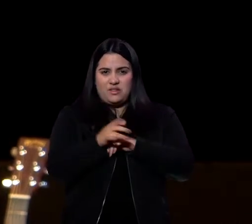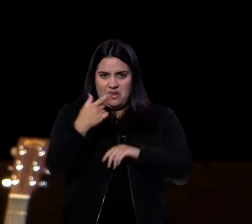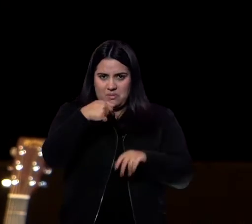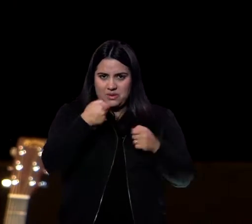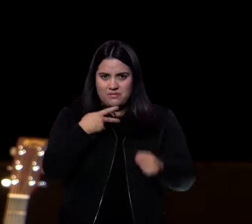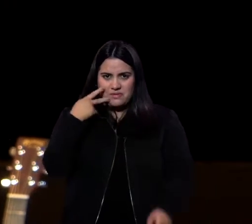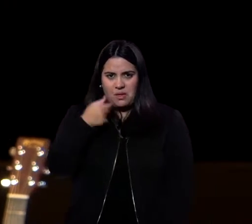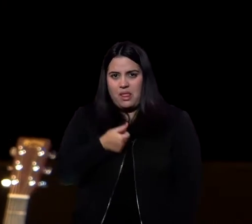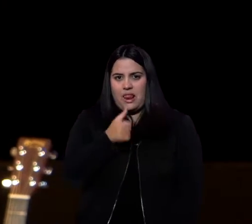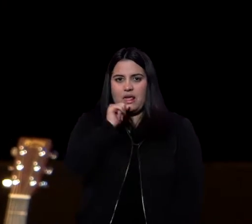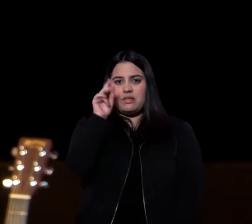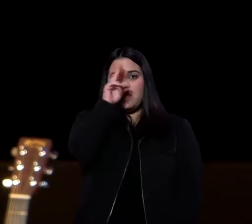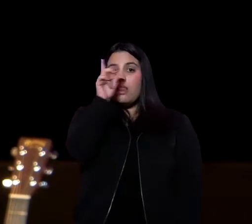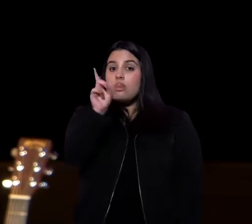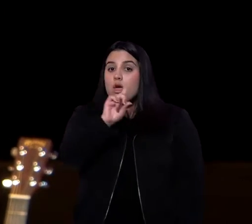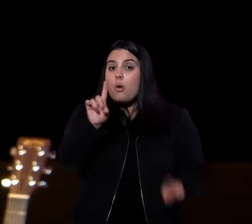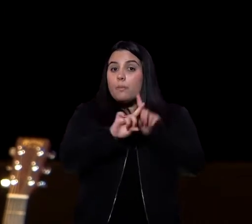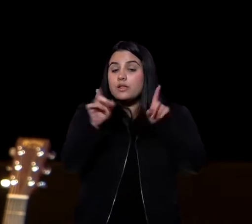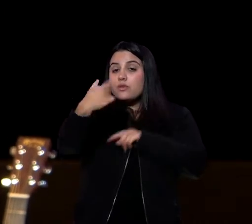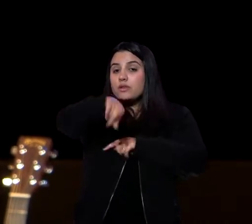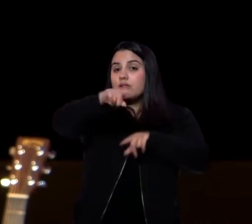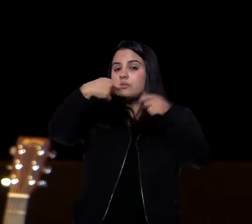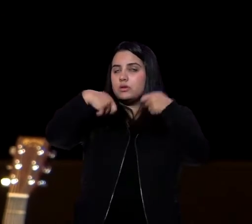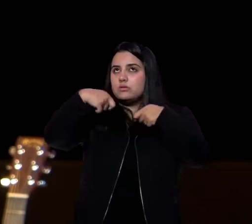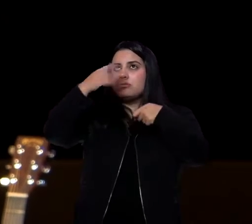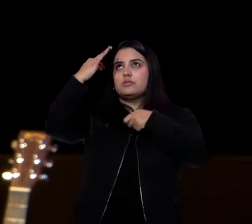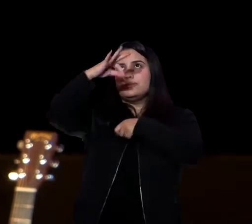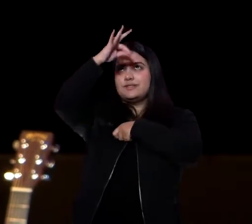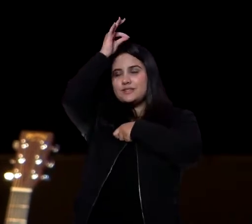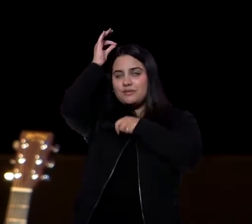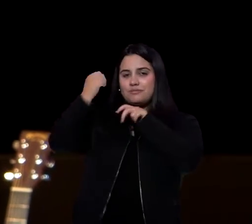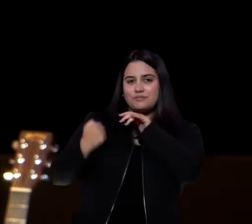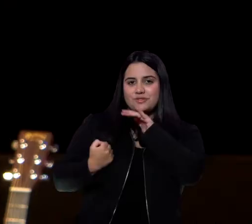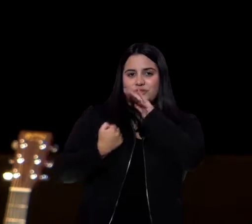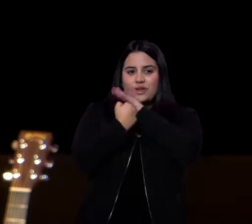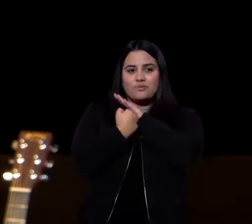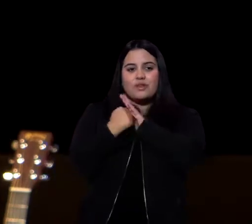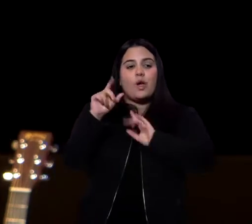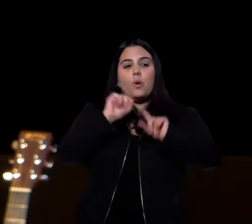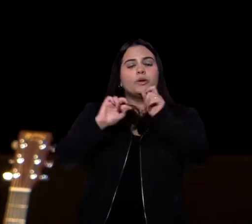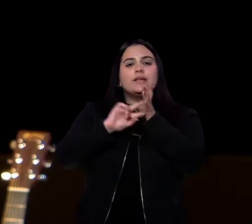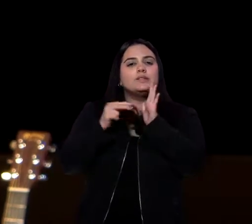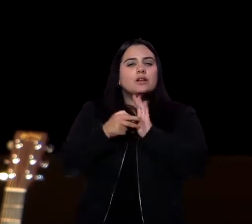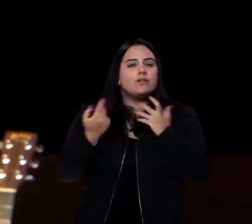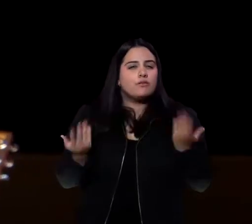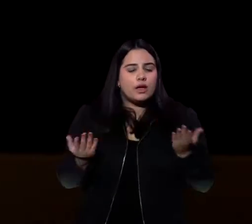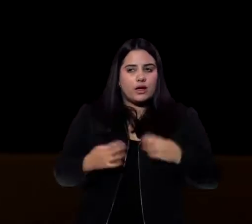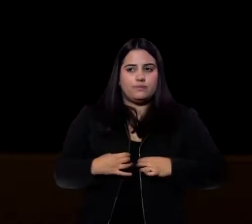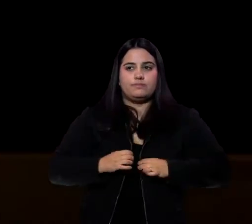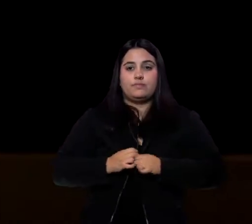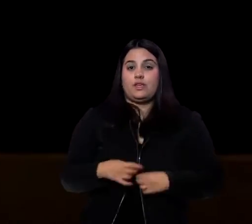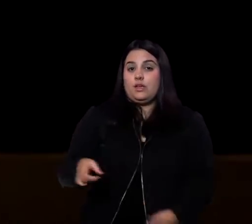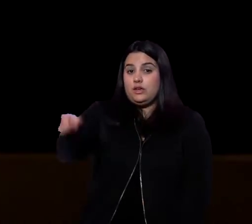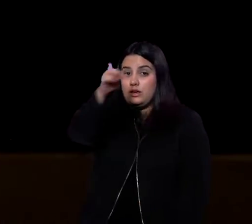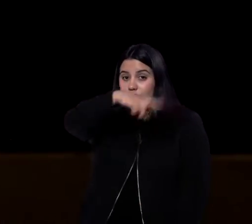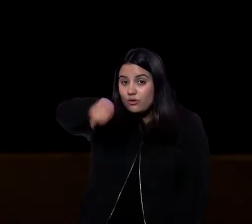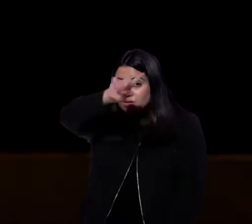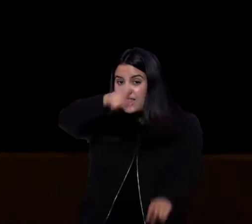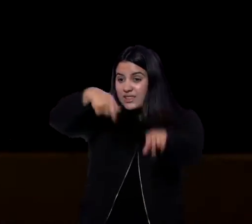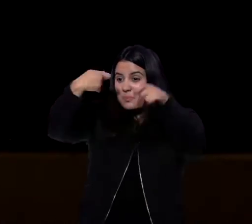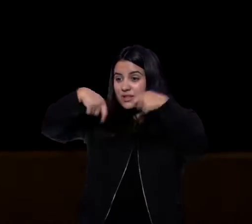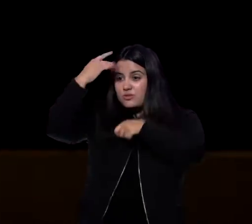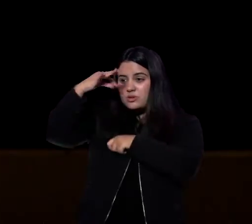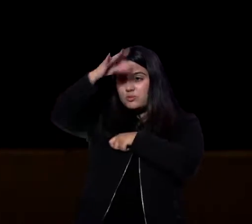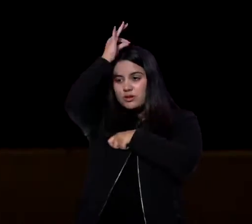sejam cheios do Espírito Santo. Sejam cheios com o Espírito. O que isso quer dizer? Que você precisa se encher do Espírito Santo todos